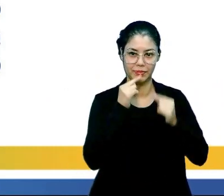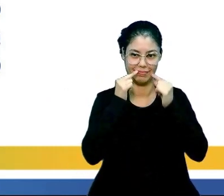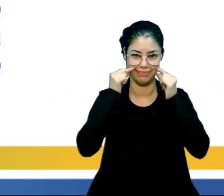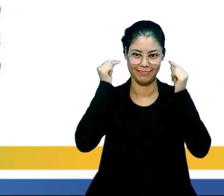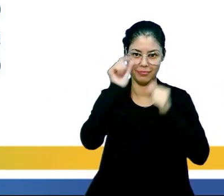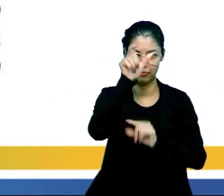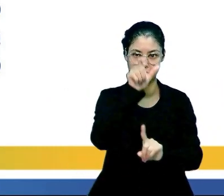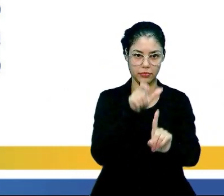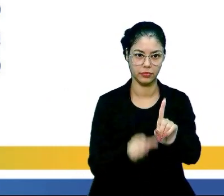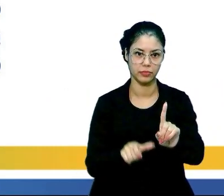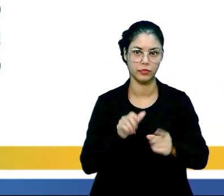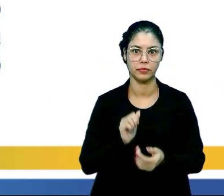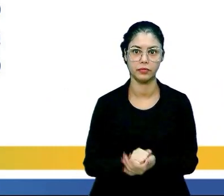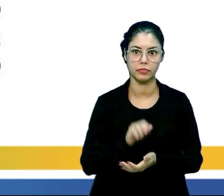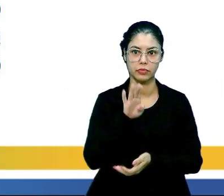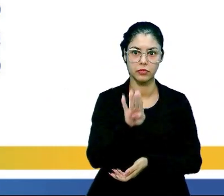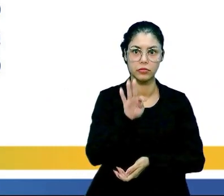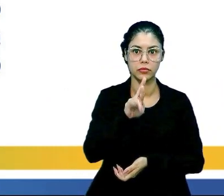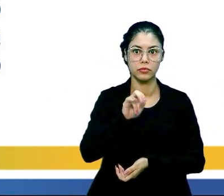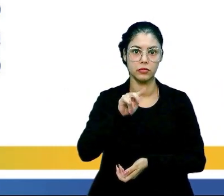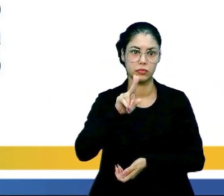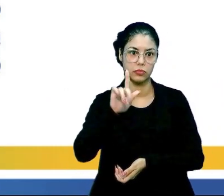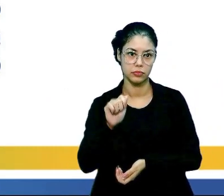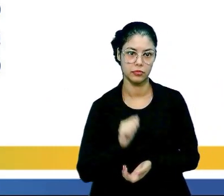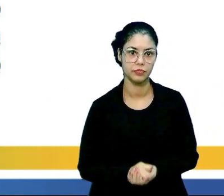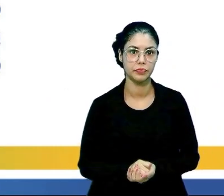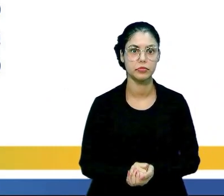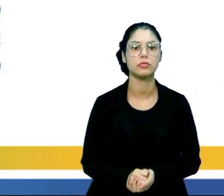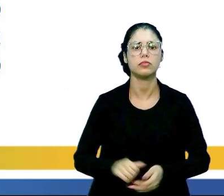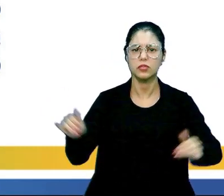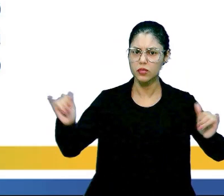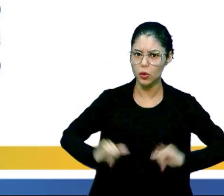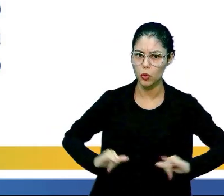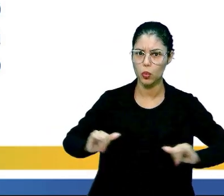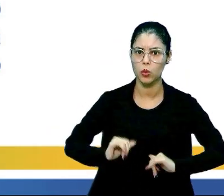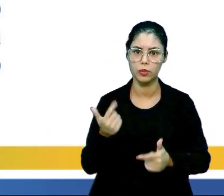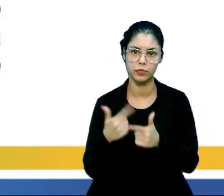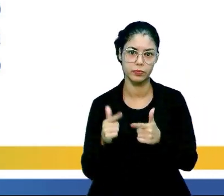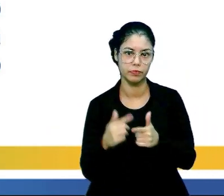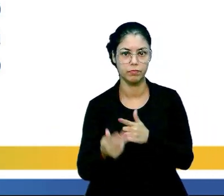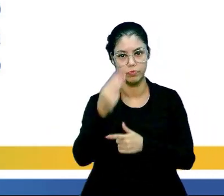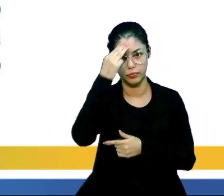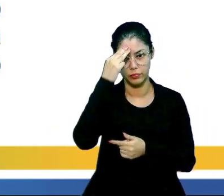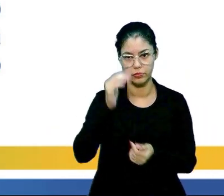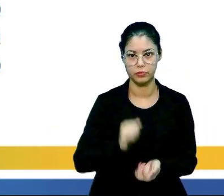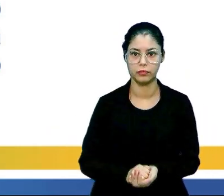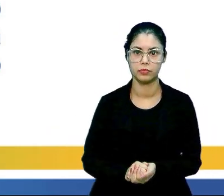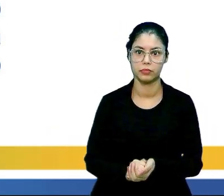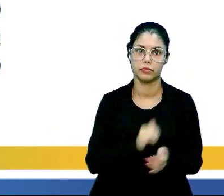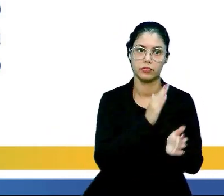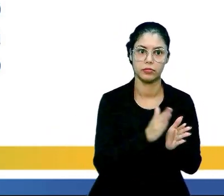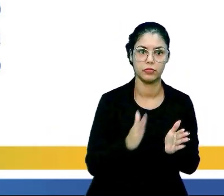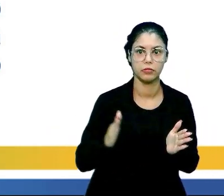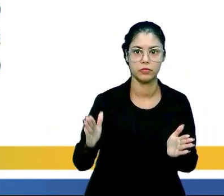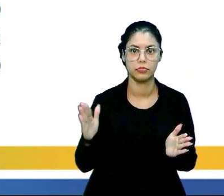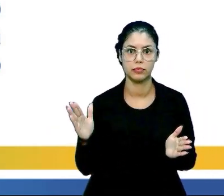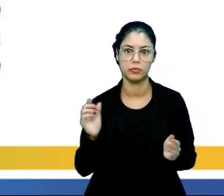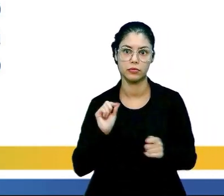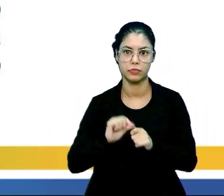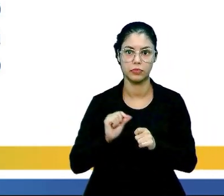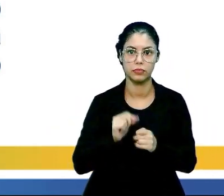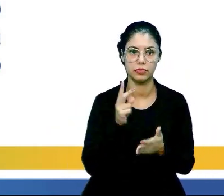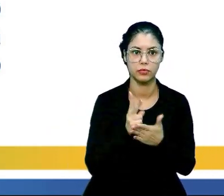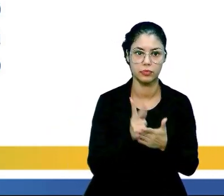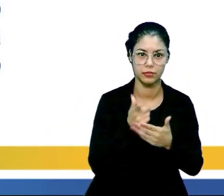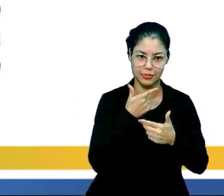Coringa, o personagem principal, Arthur Fleck, sofre de um transtorno mental que o faz